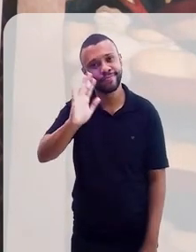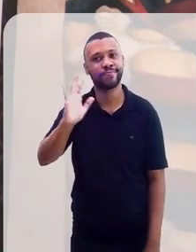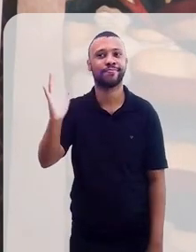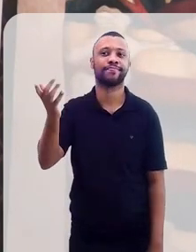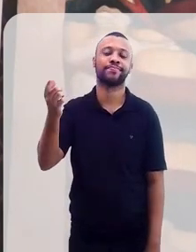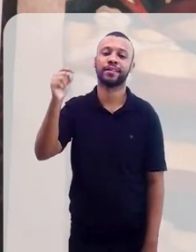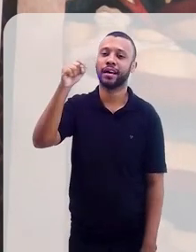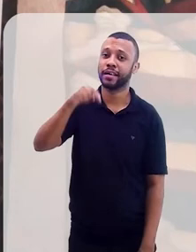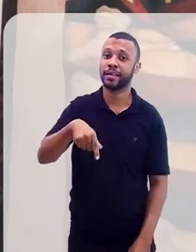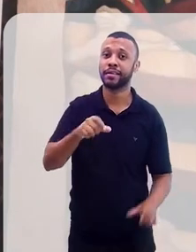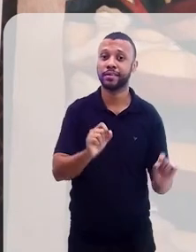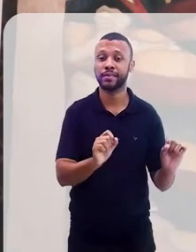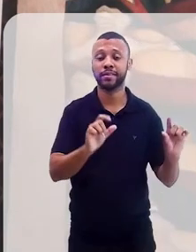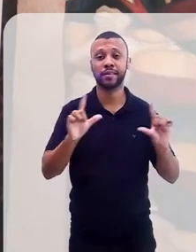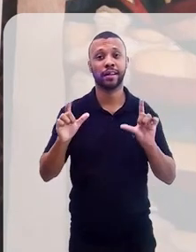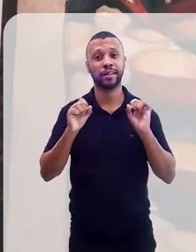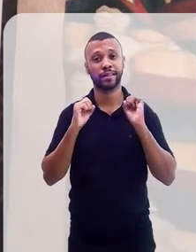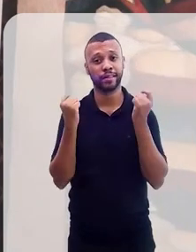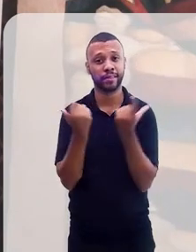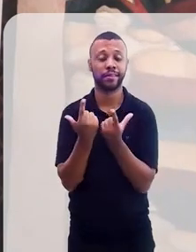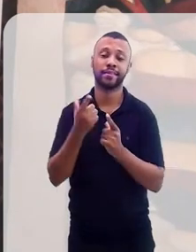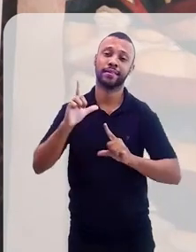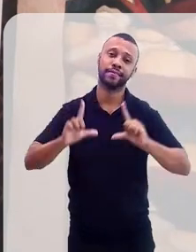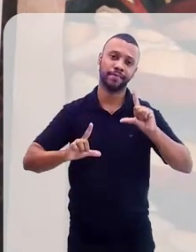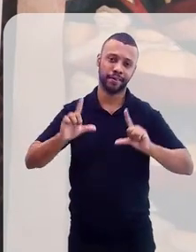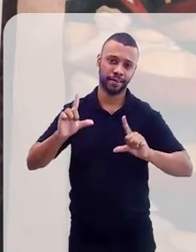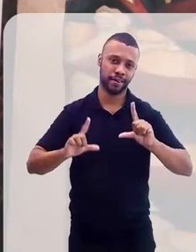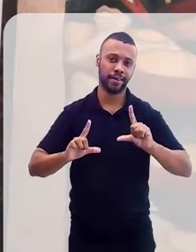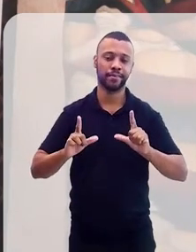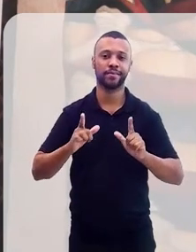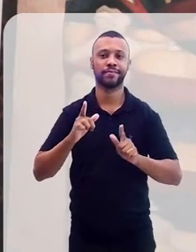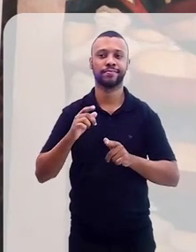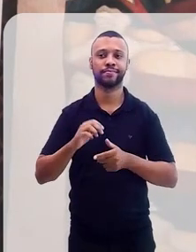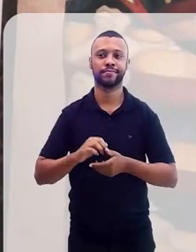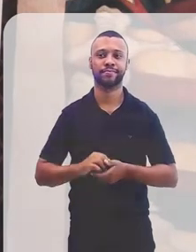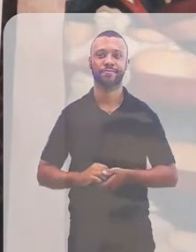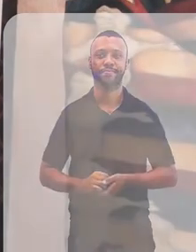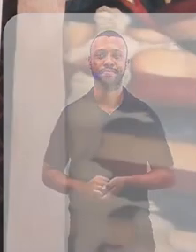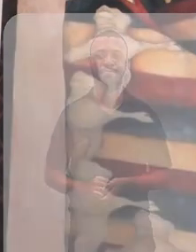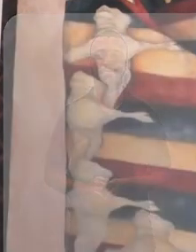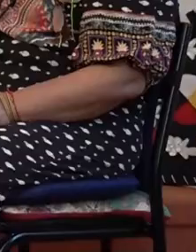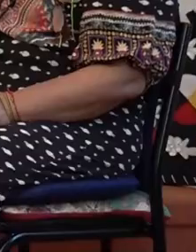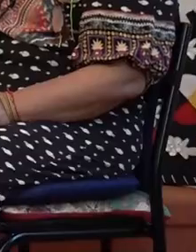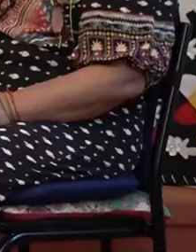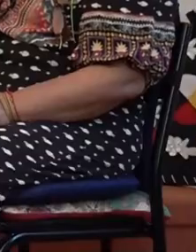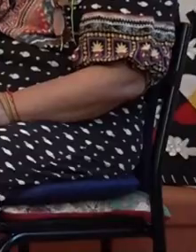na semana que vem, aqui na TV Alerj, canal do Povo.